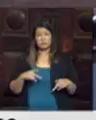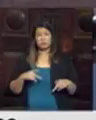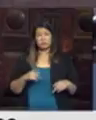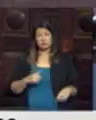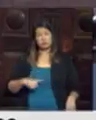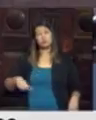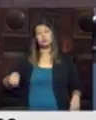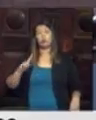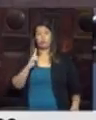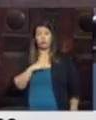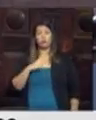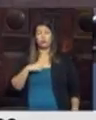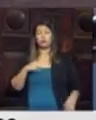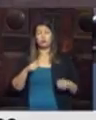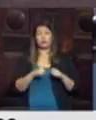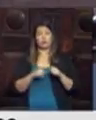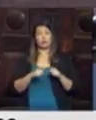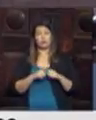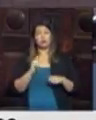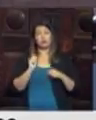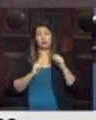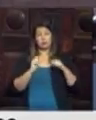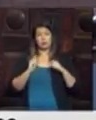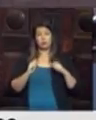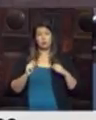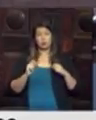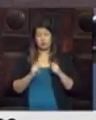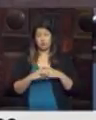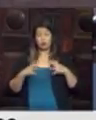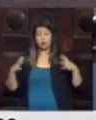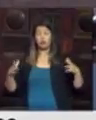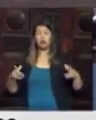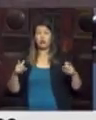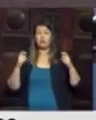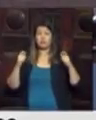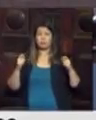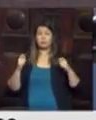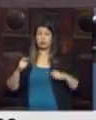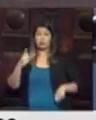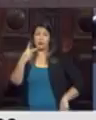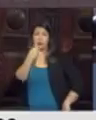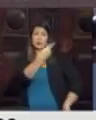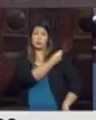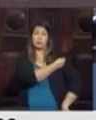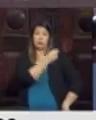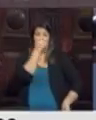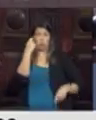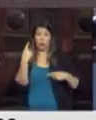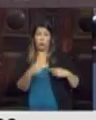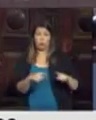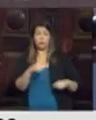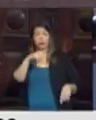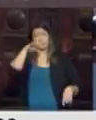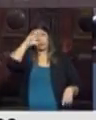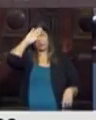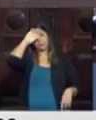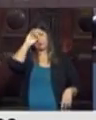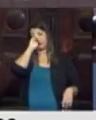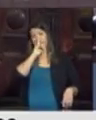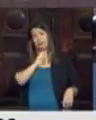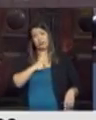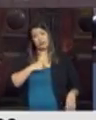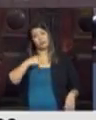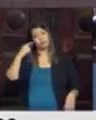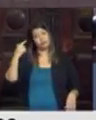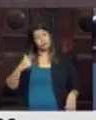E nós temos que fazer este grande mutirão da vacinação contra a febre amarela. Falei hoje de novo